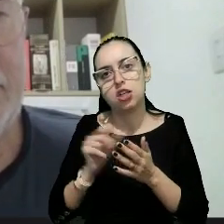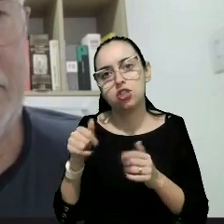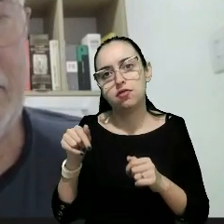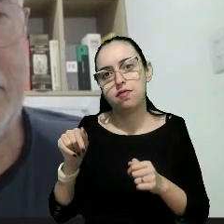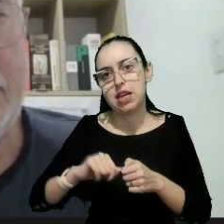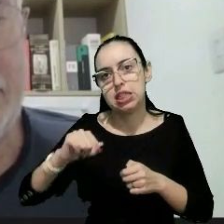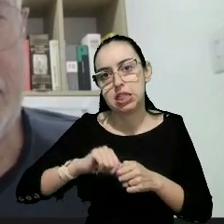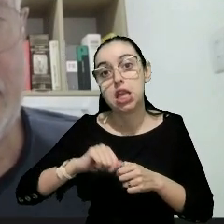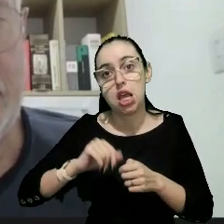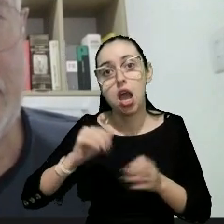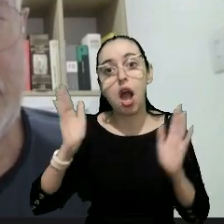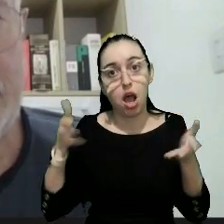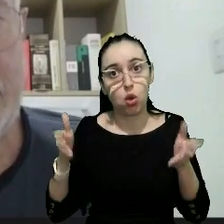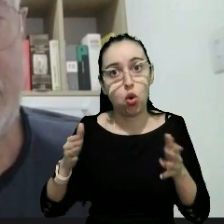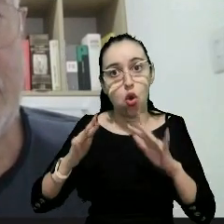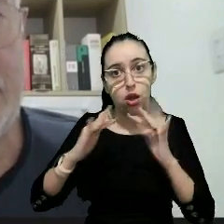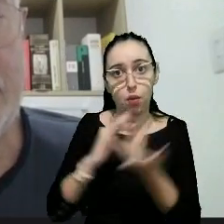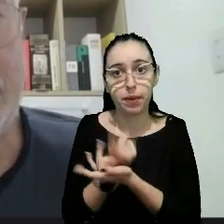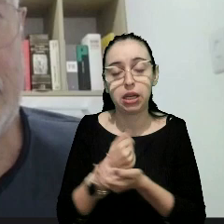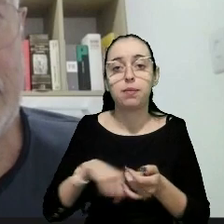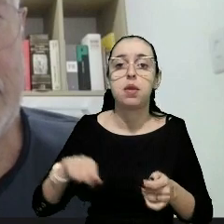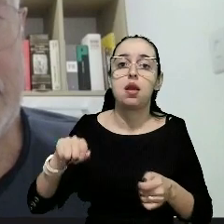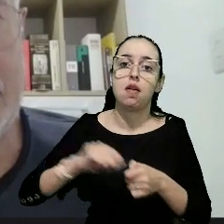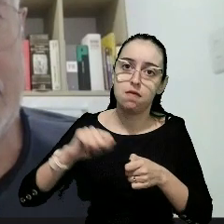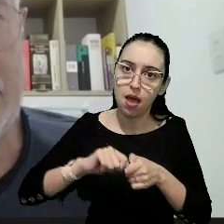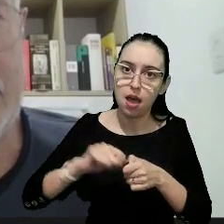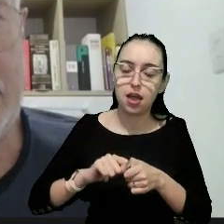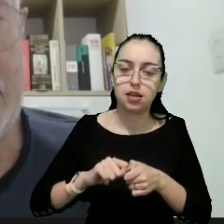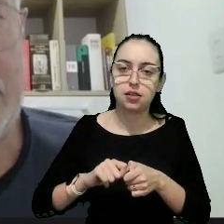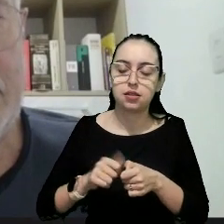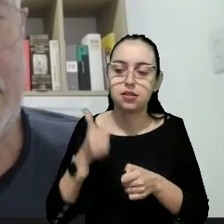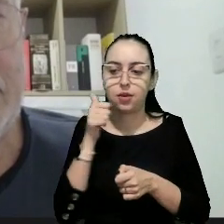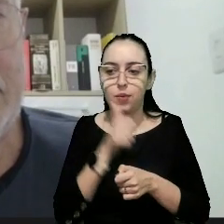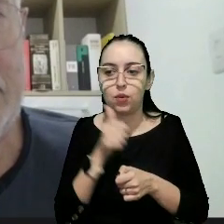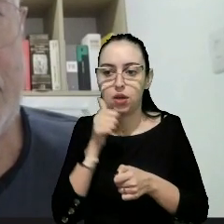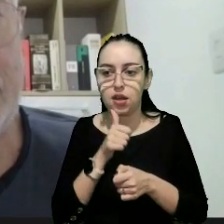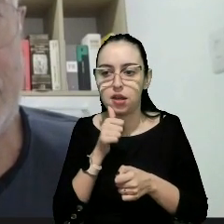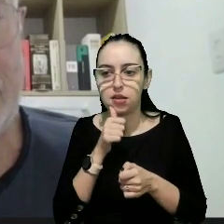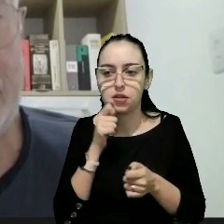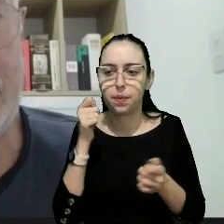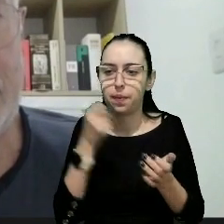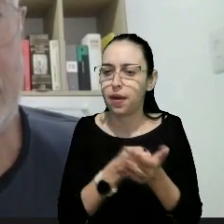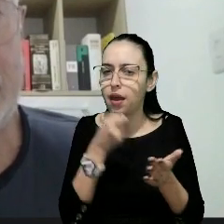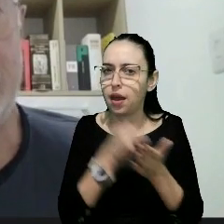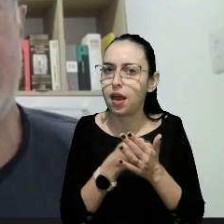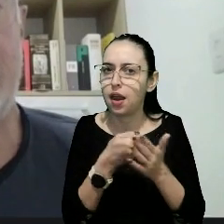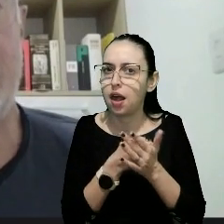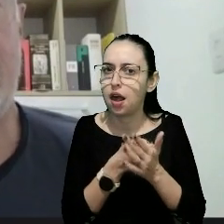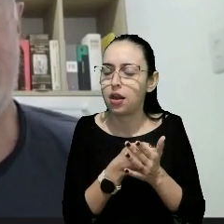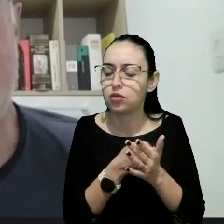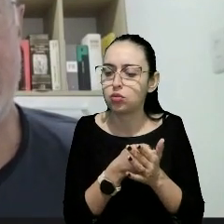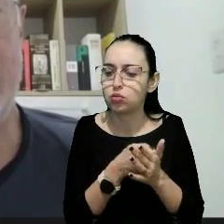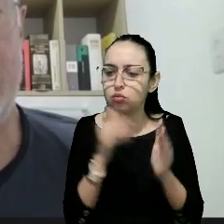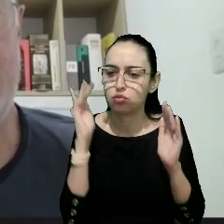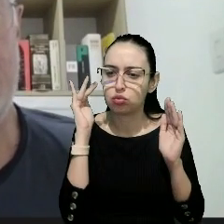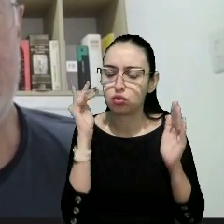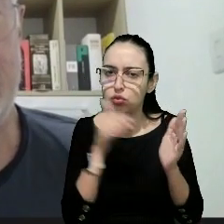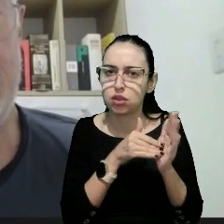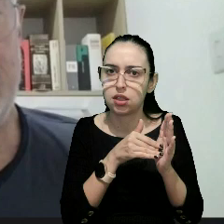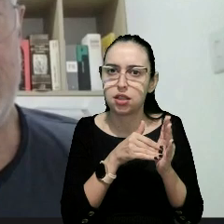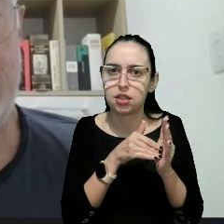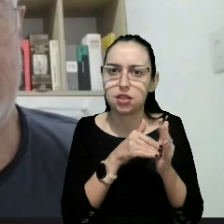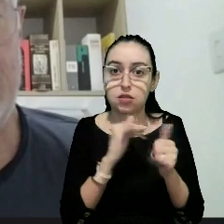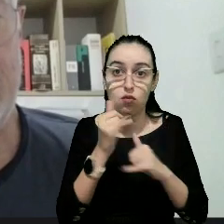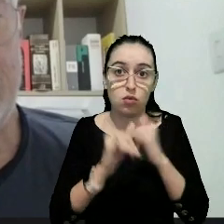coisa que nunca fizeram antes, passaram a fazer. Por outro lado, as mulheres que investiram